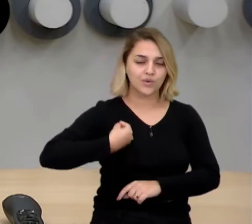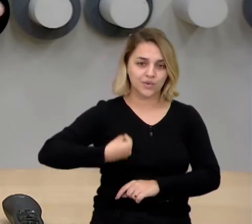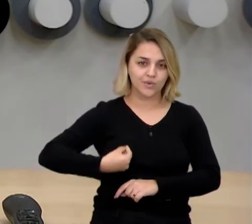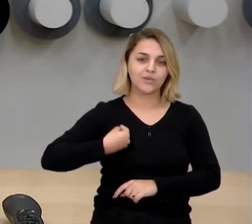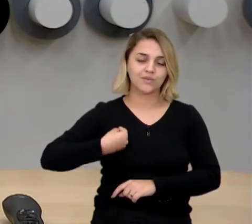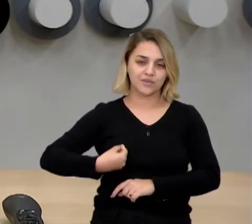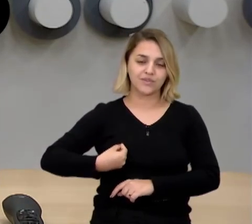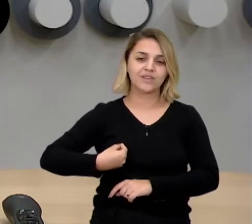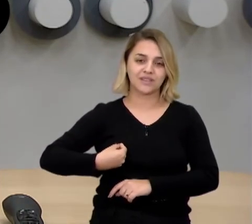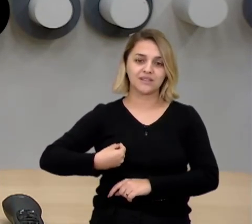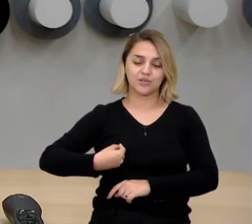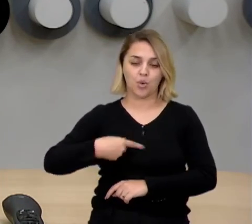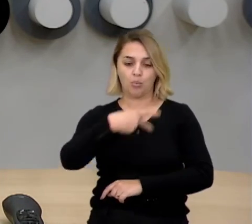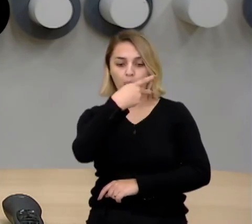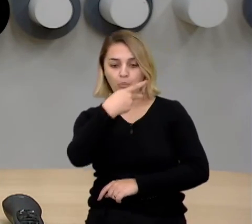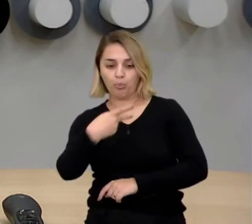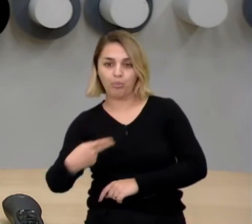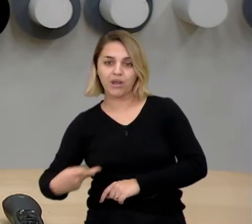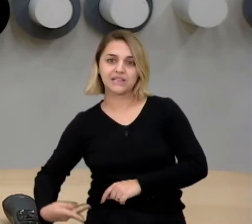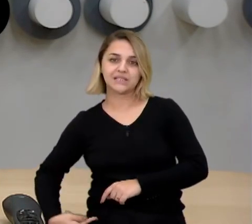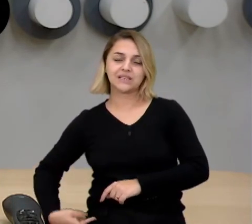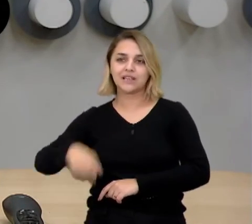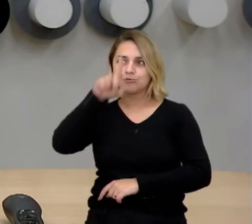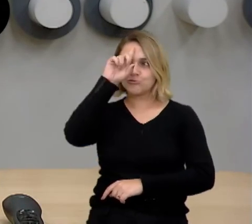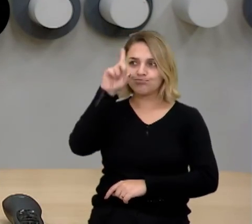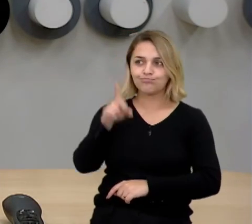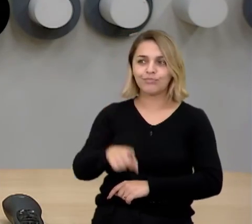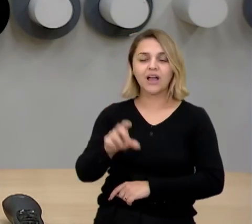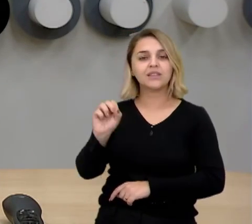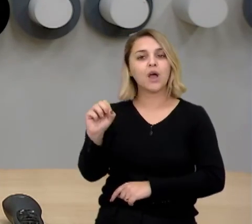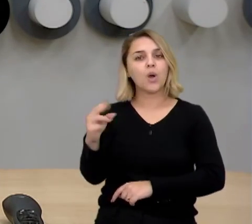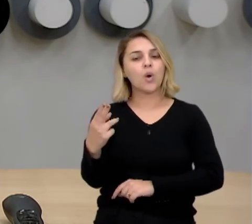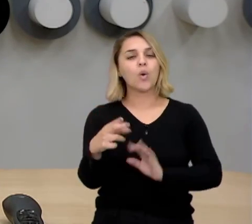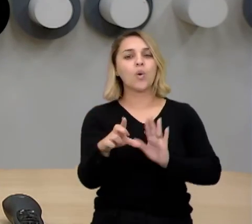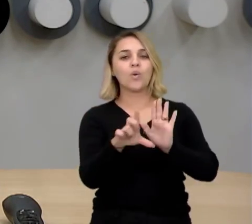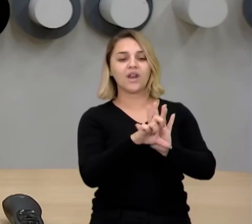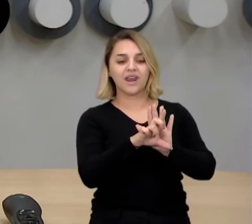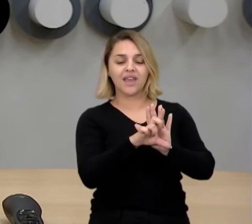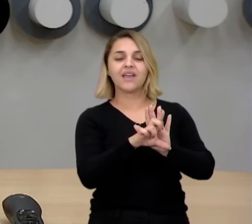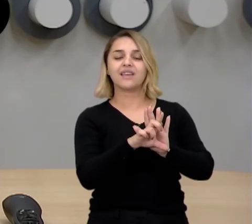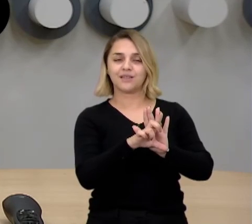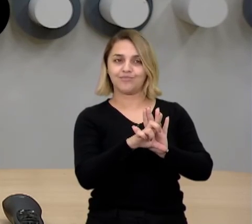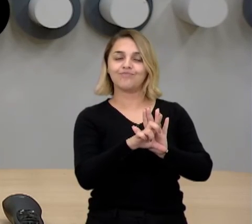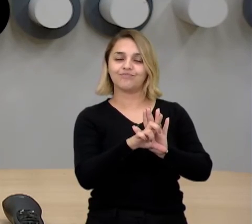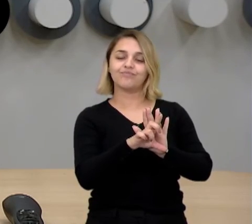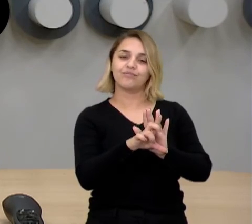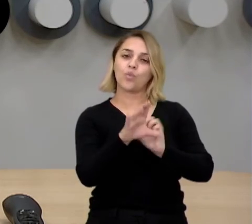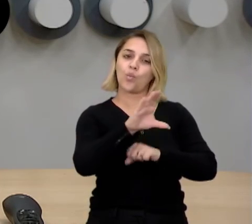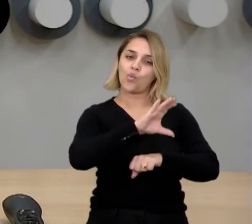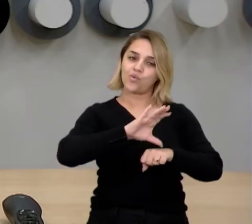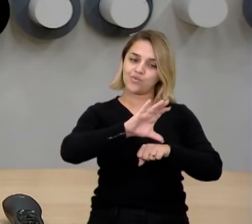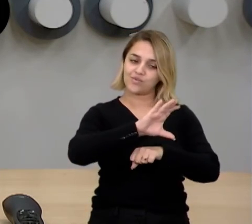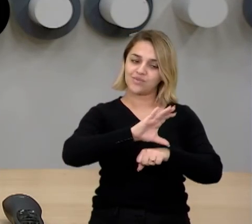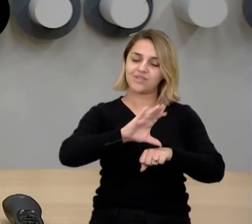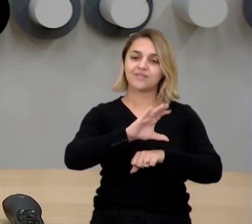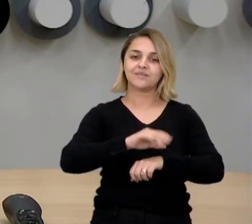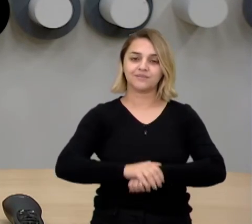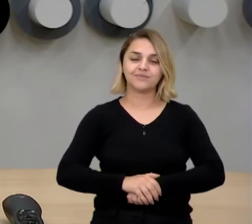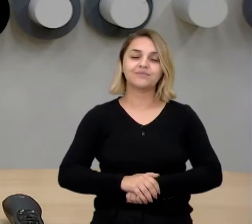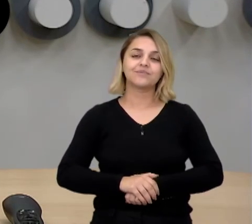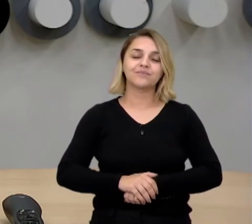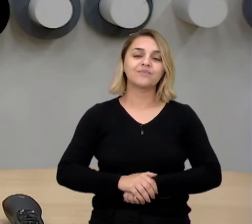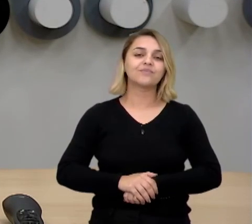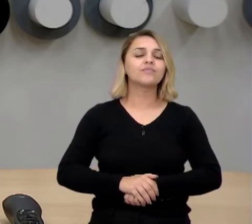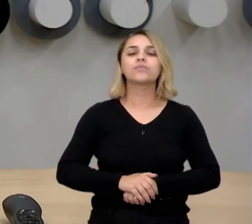a autoridade de uma Constituição, ou seja, de um conjunto de leis. Então, afinal de contas, qual